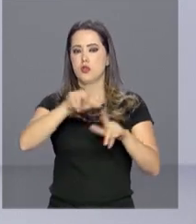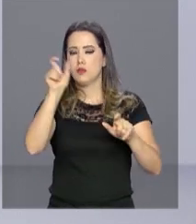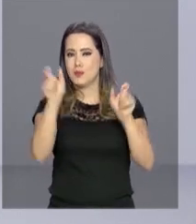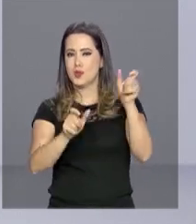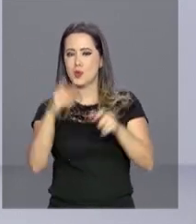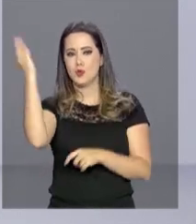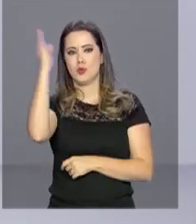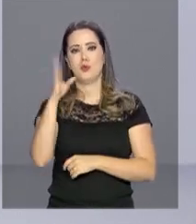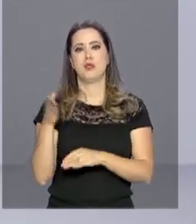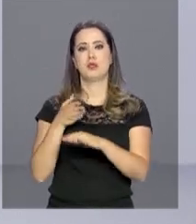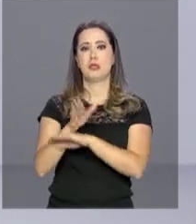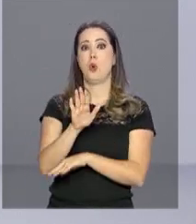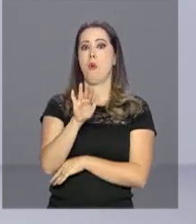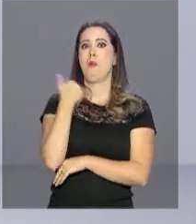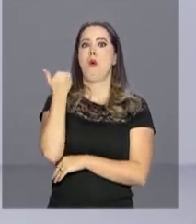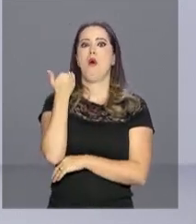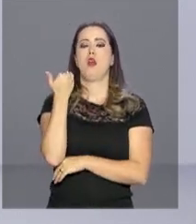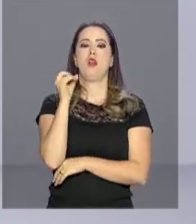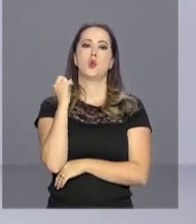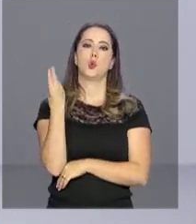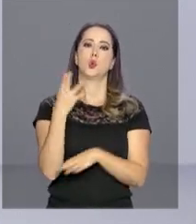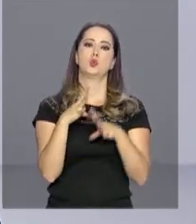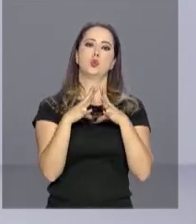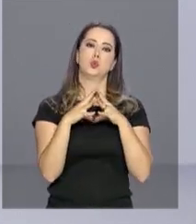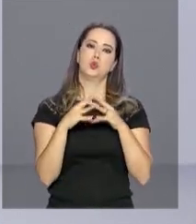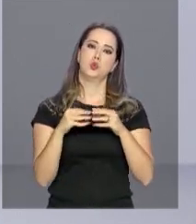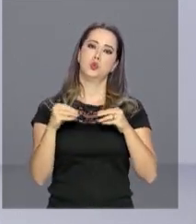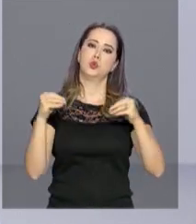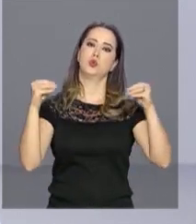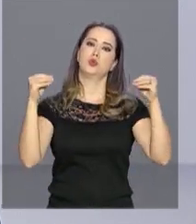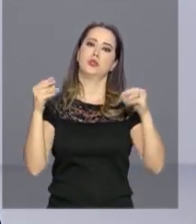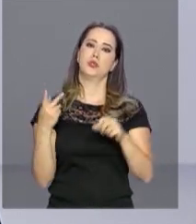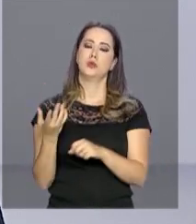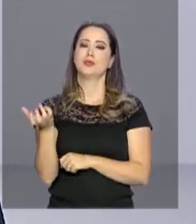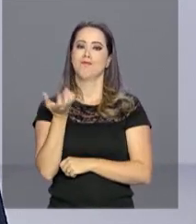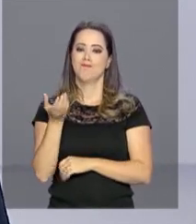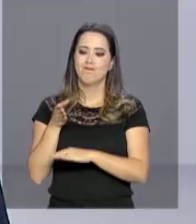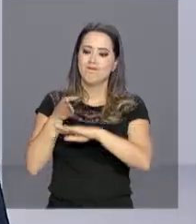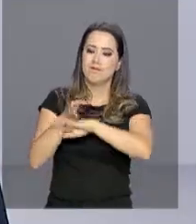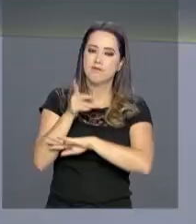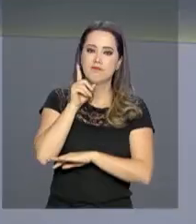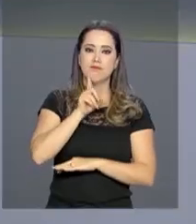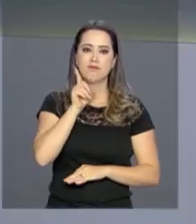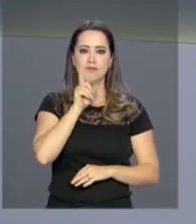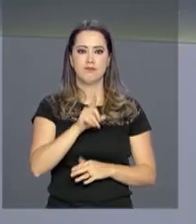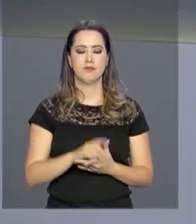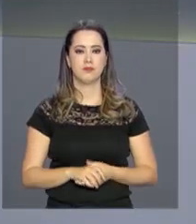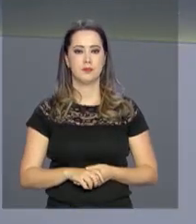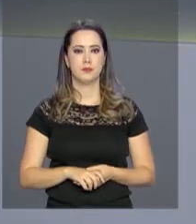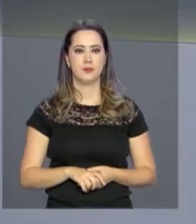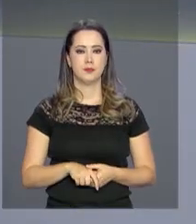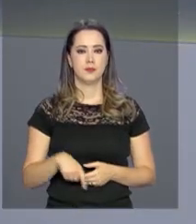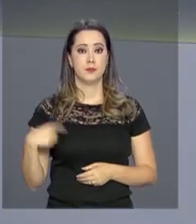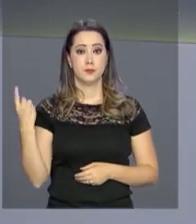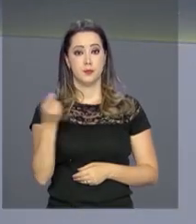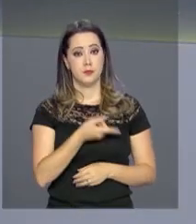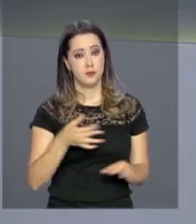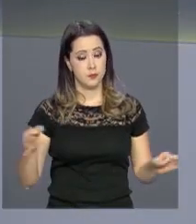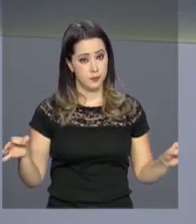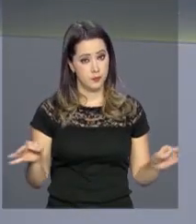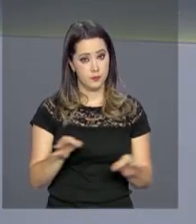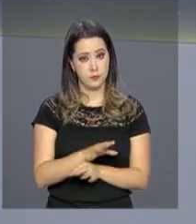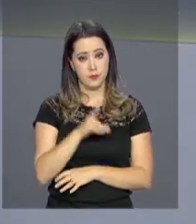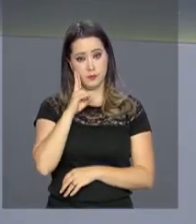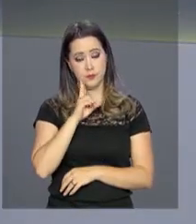brasileiros acabaram morrendo ou desaparecendo enquanto tentavam a travessia. Nós ficamos por aqui.